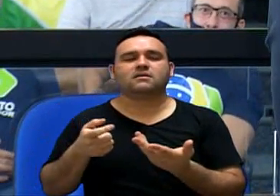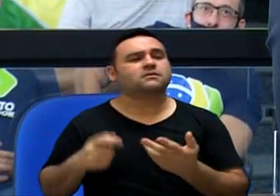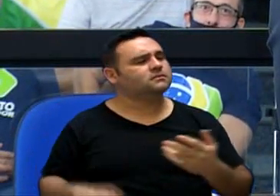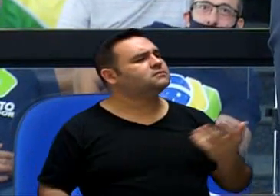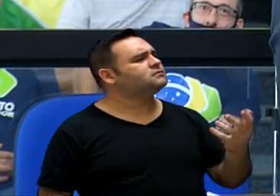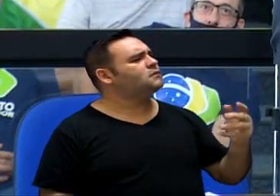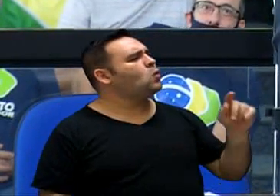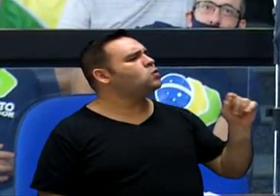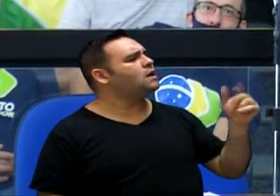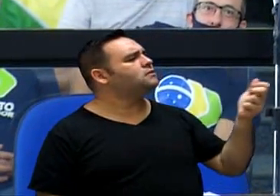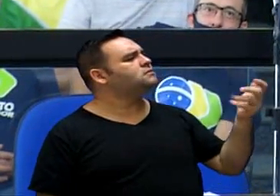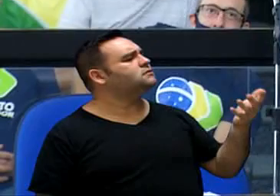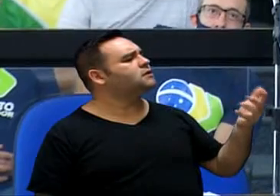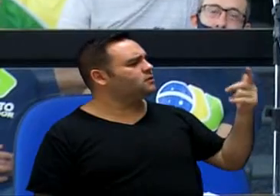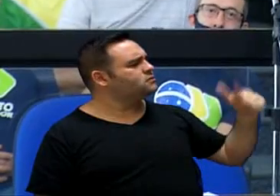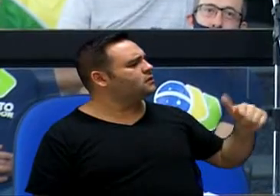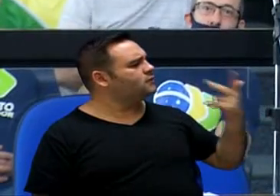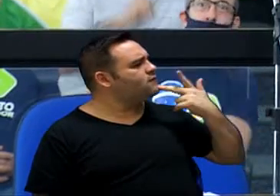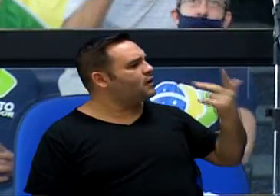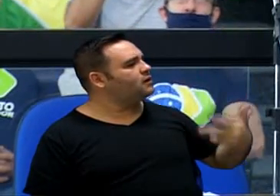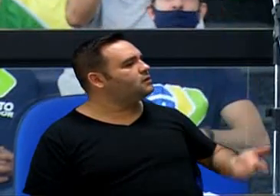Oi, pode levantar e repetir?